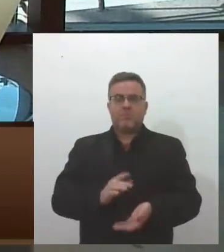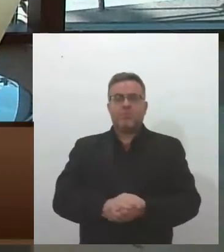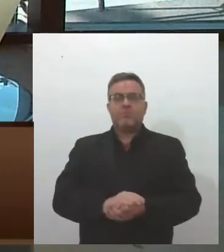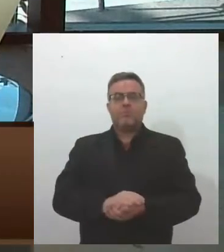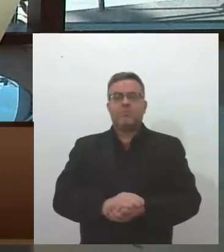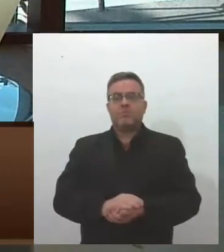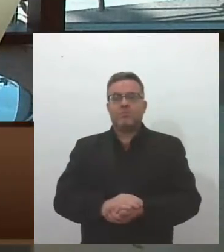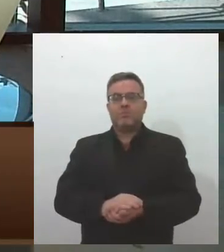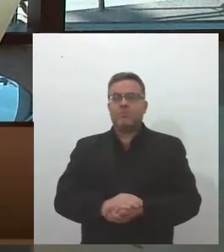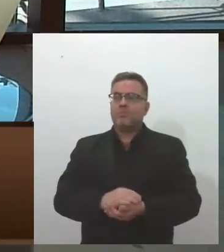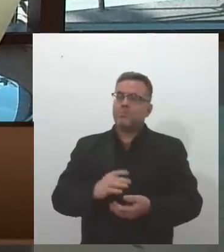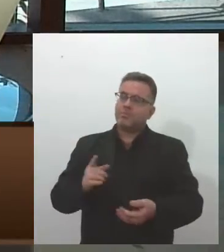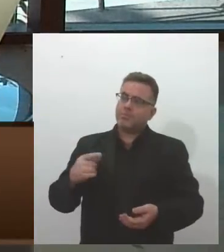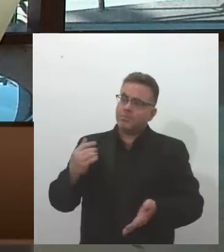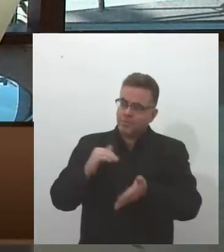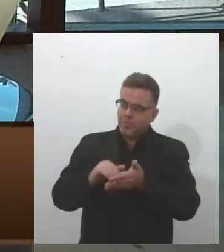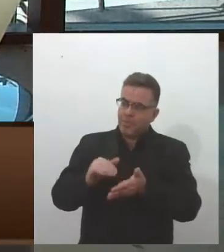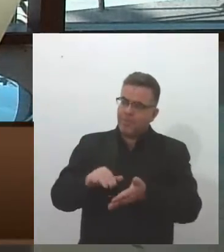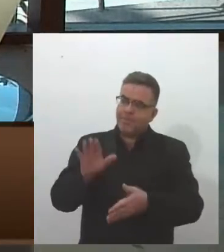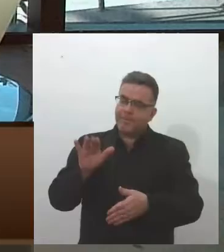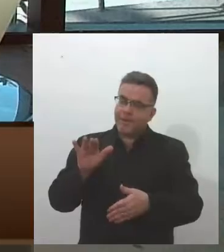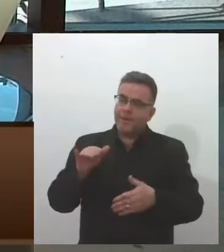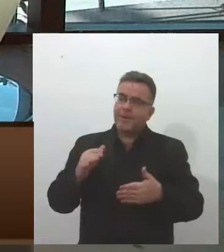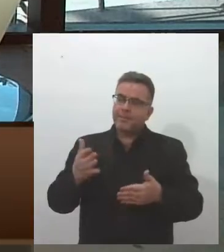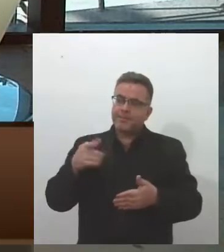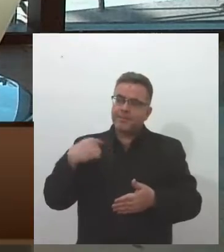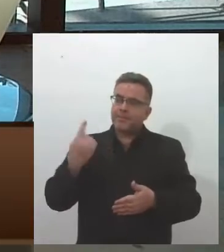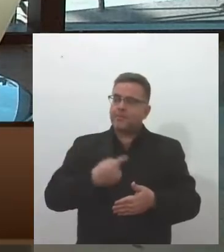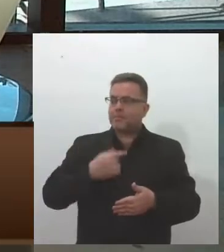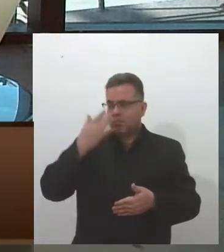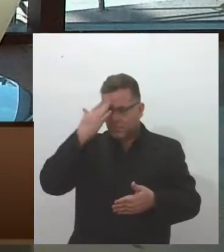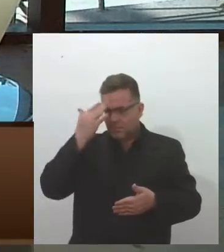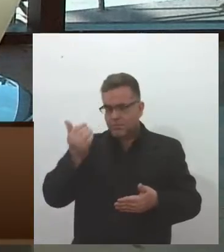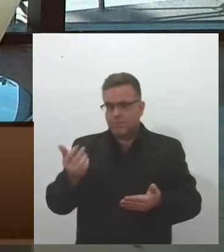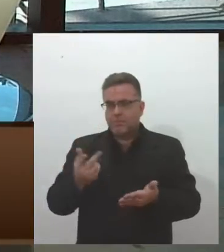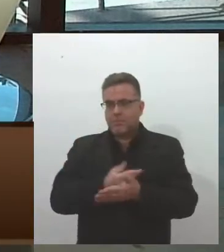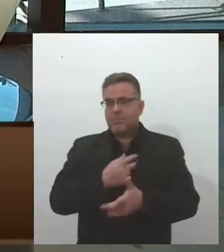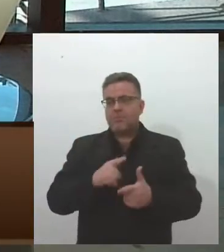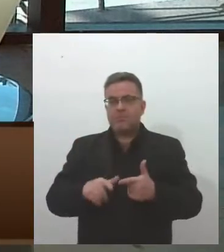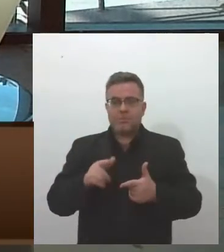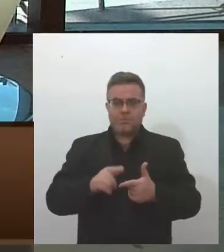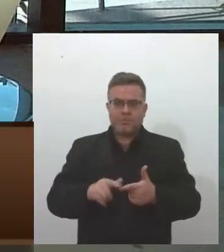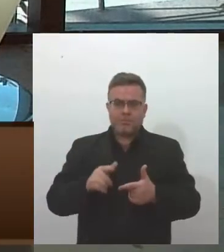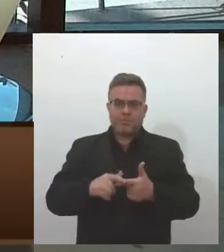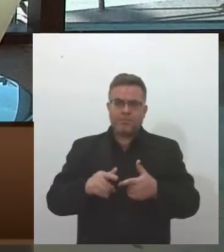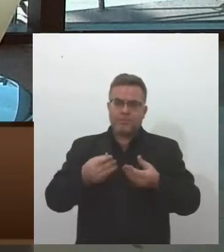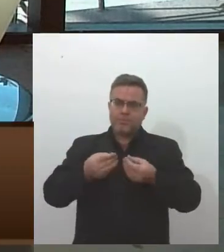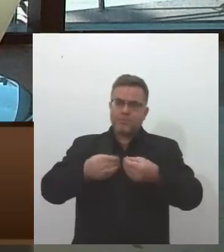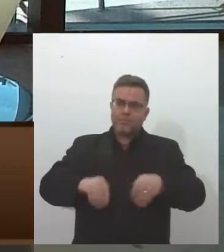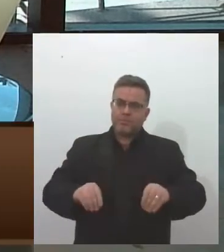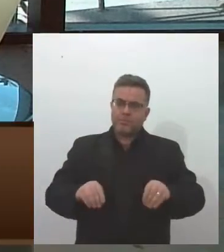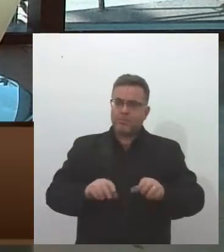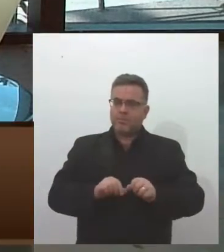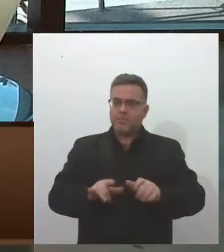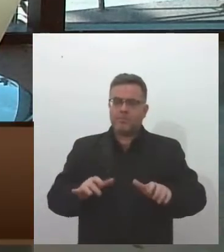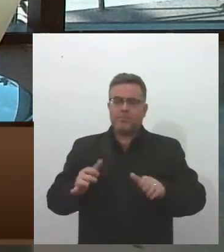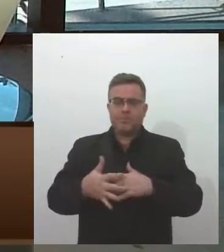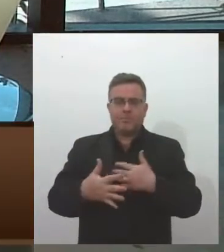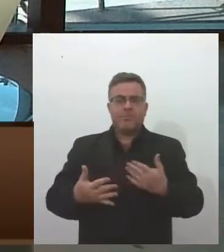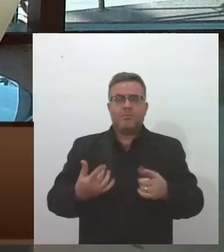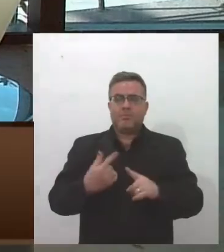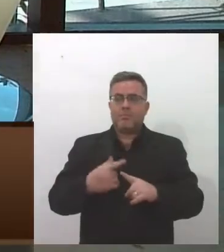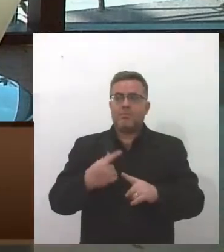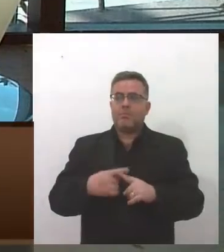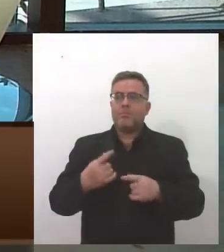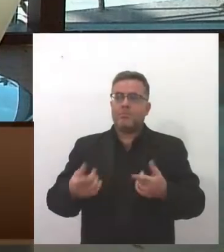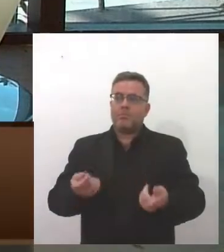a gente sabe que, como falamos aqui, o setor foi muito impactado com a pandemia, né? Continua ainda sofrendo as consequências disso.